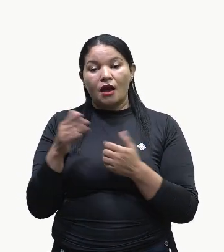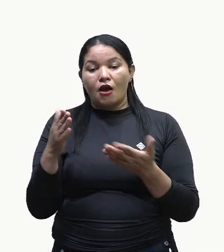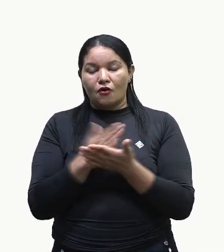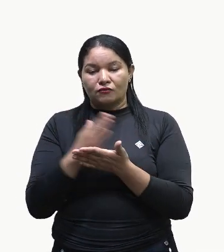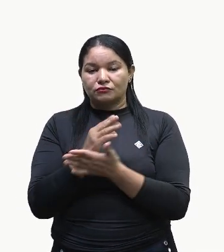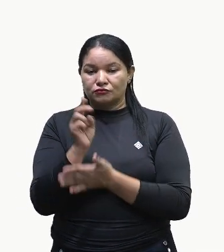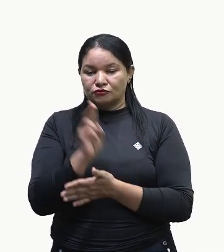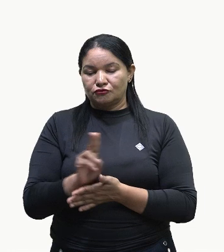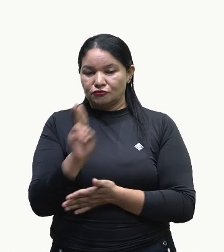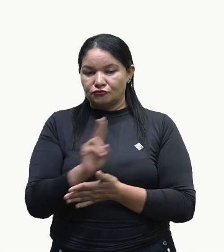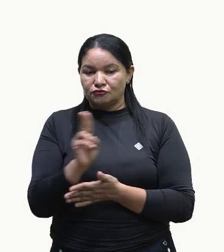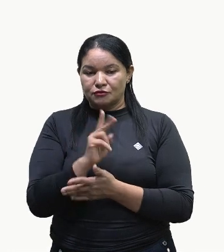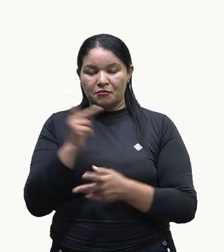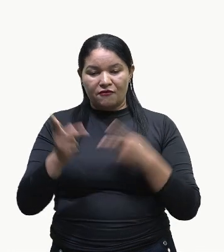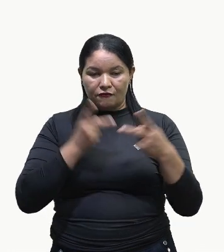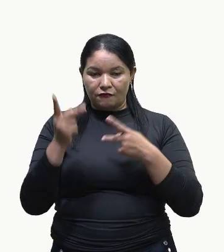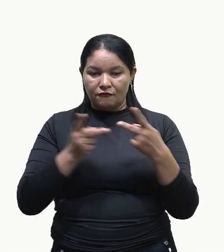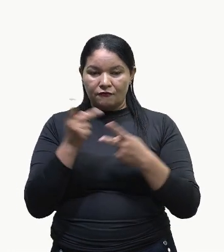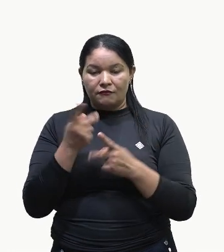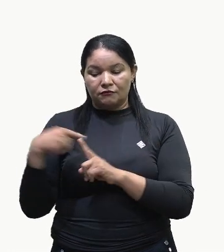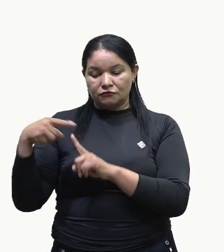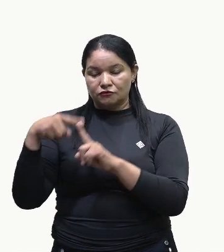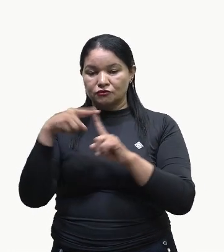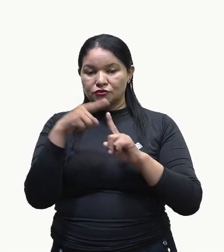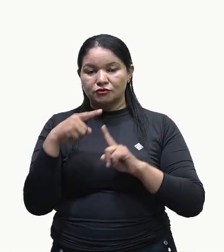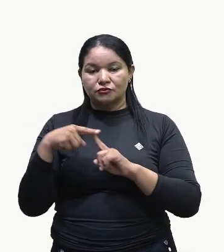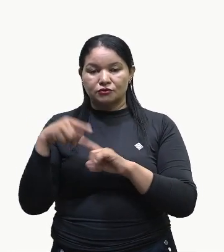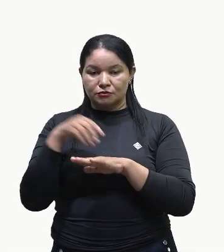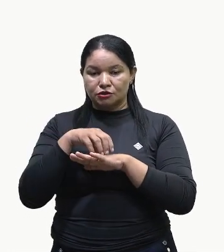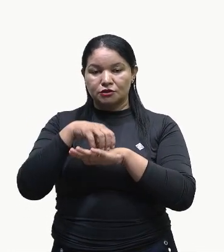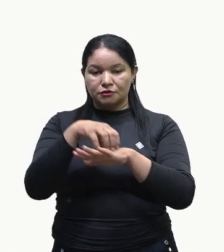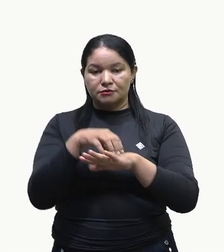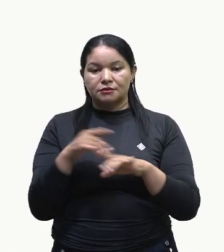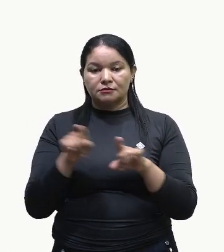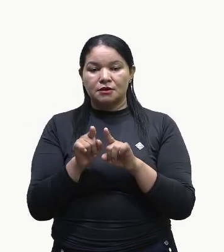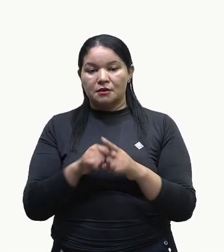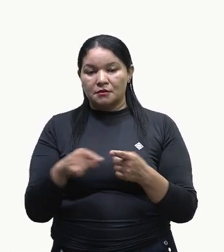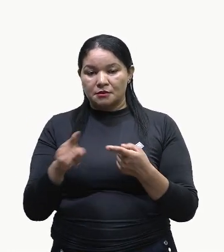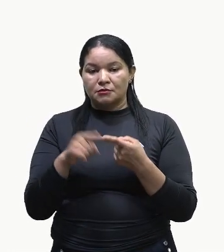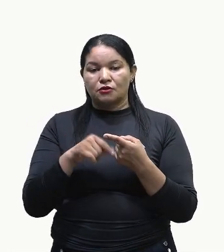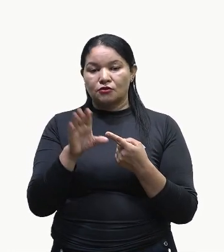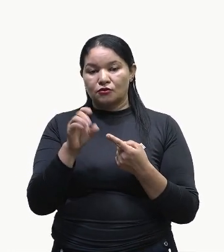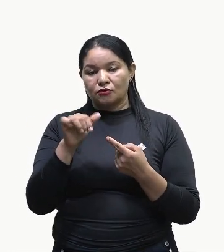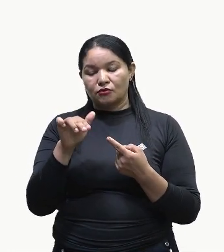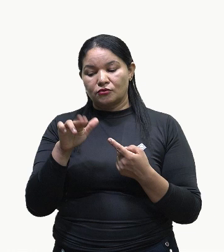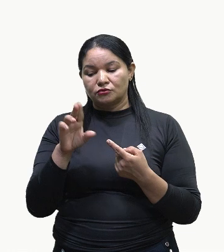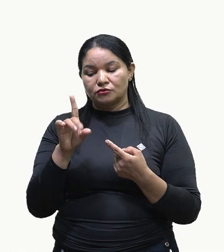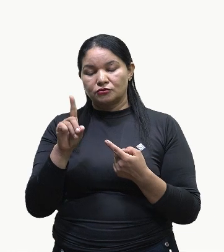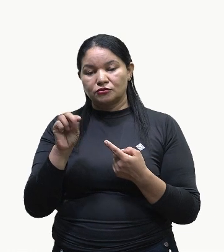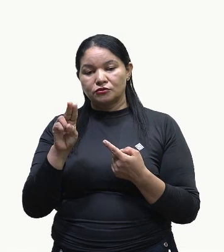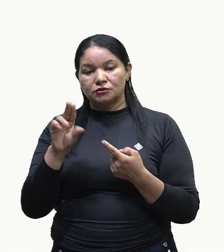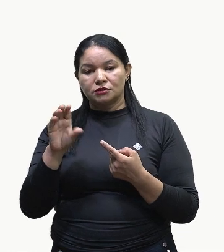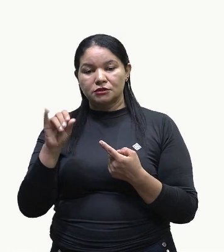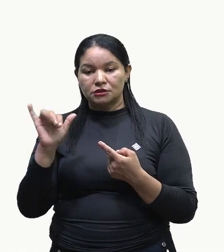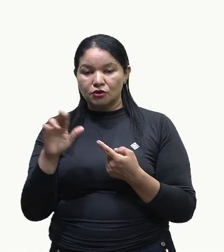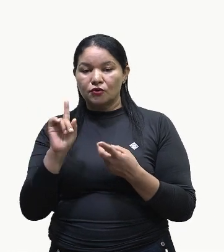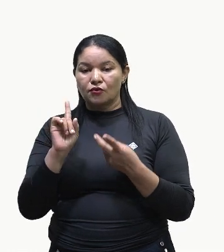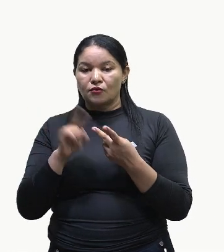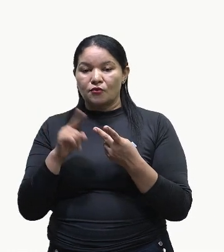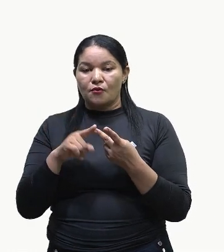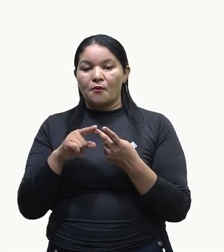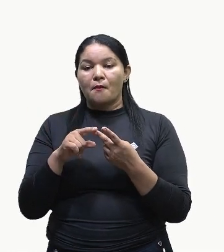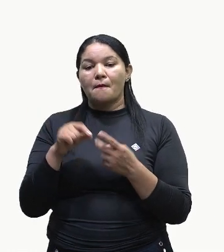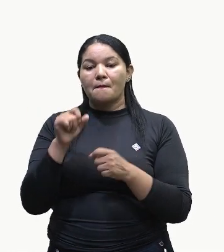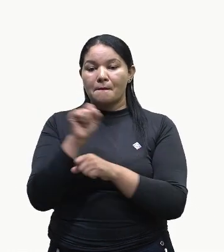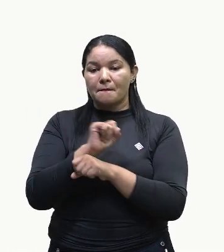para falar deles, né? Então, nós vamos utilizar os verbos conduzir ou manejar para o transporte